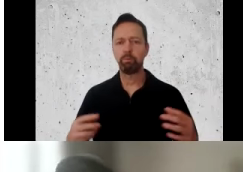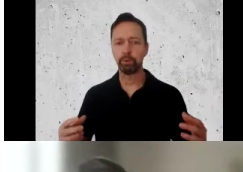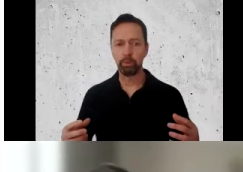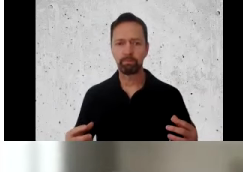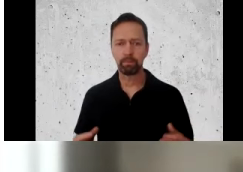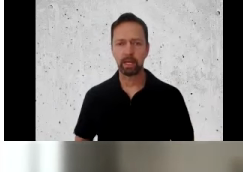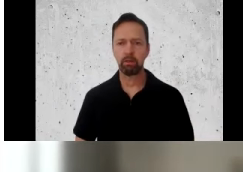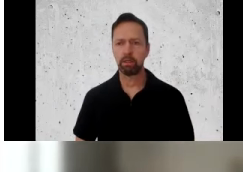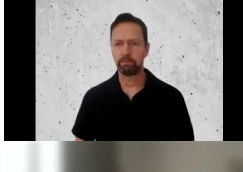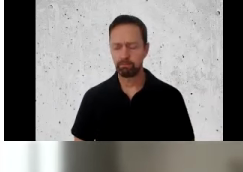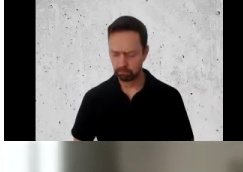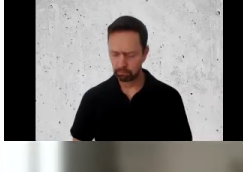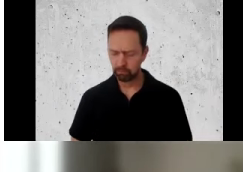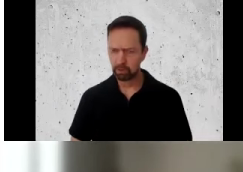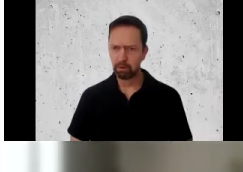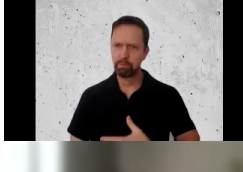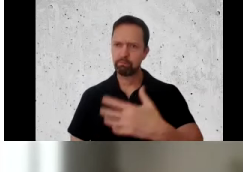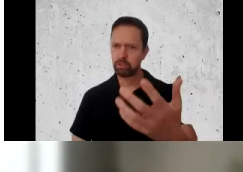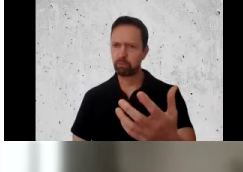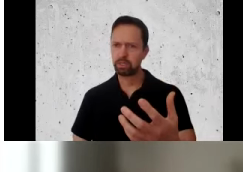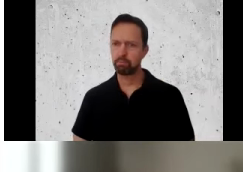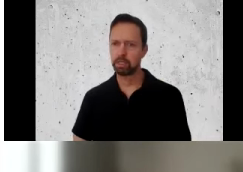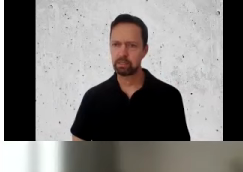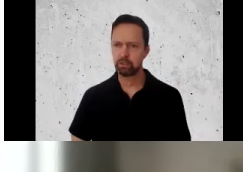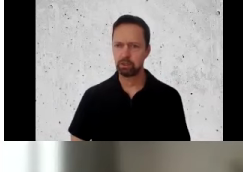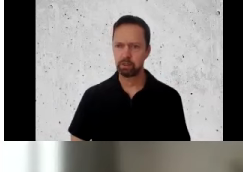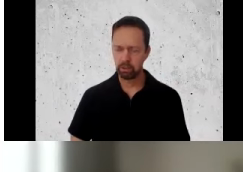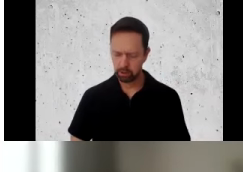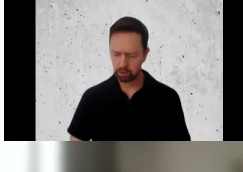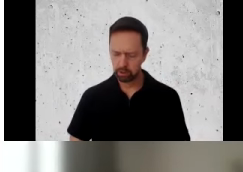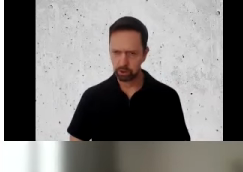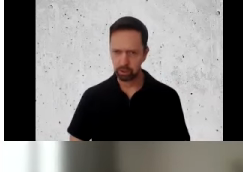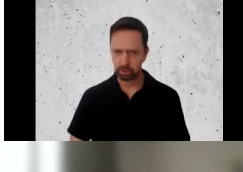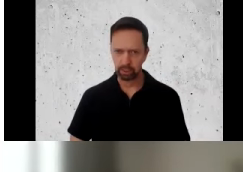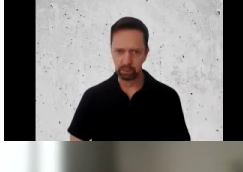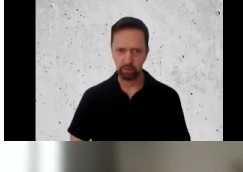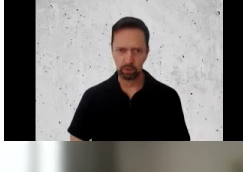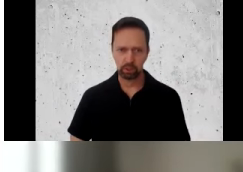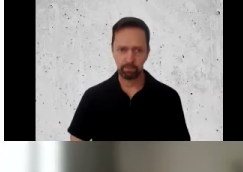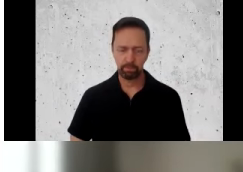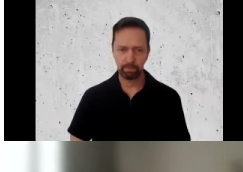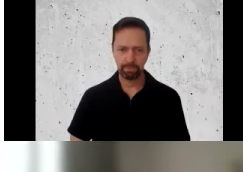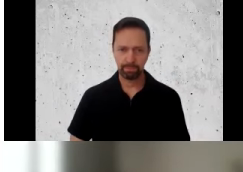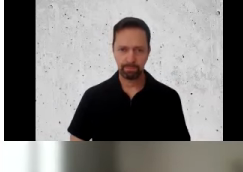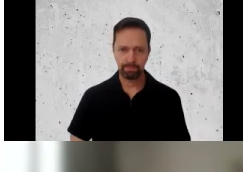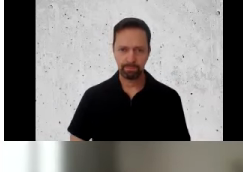GM comprou aquilo ali. Então, típico exemplo desses de integração